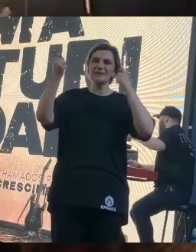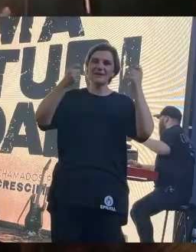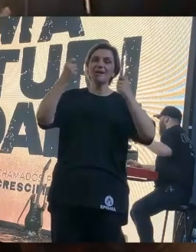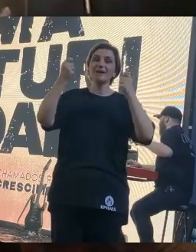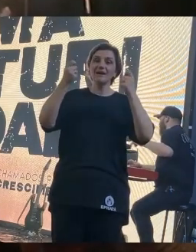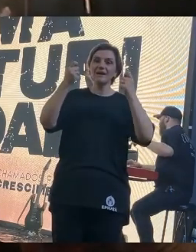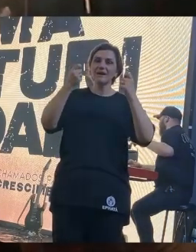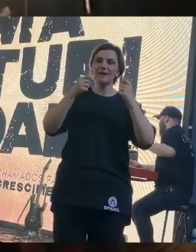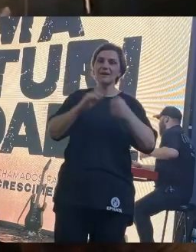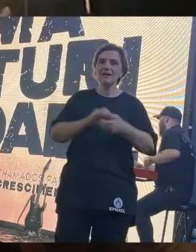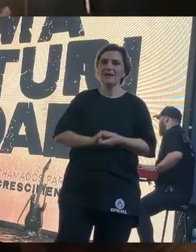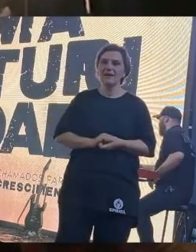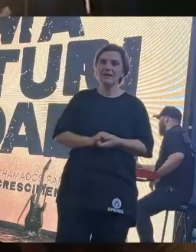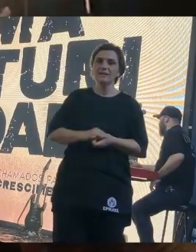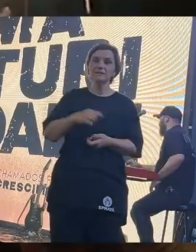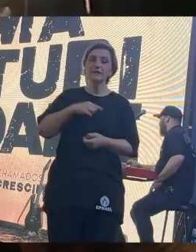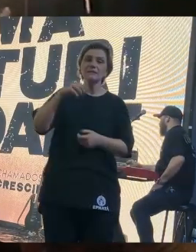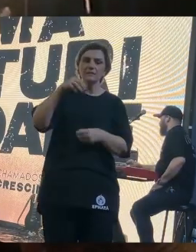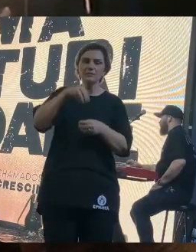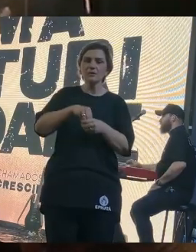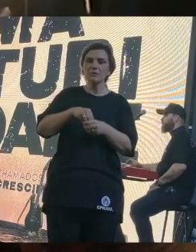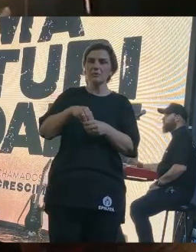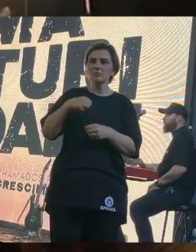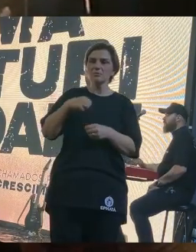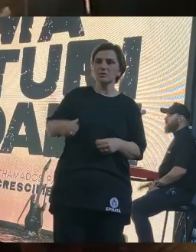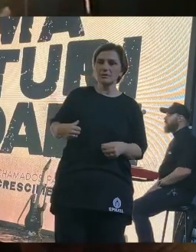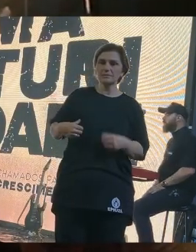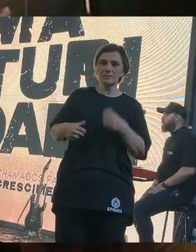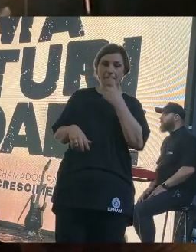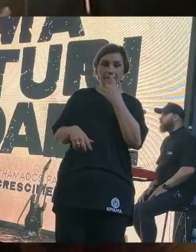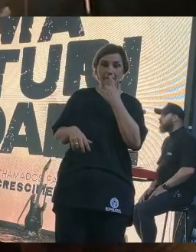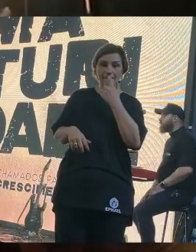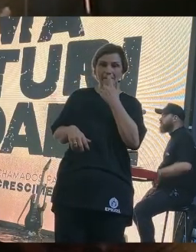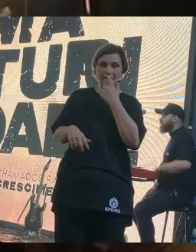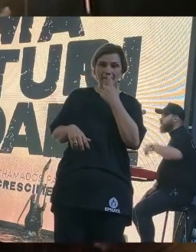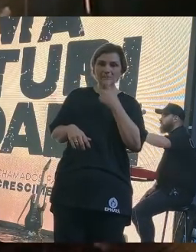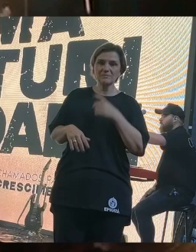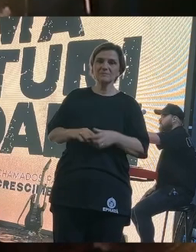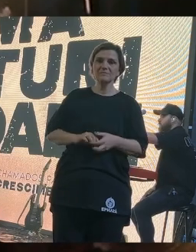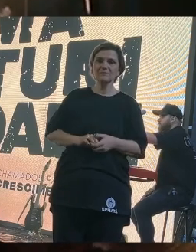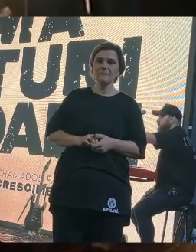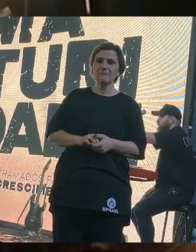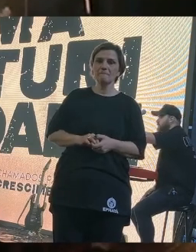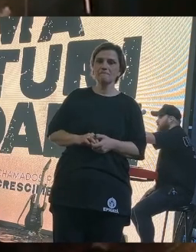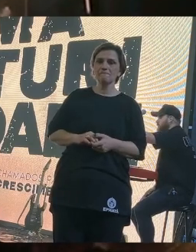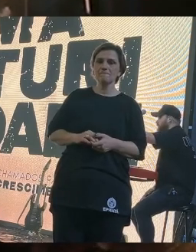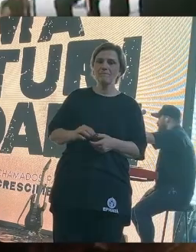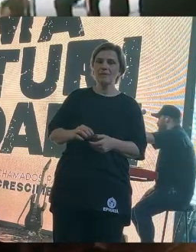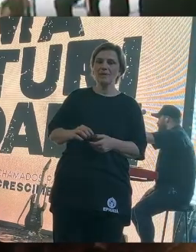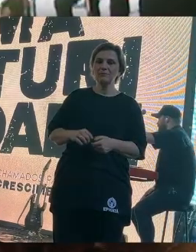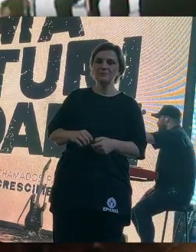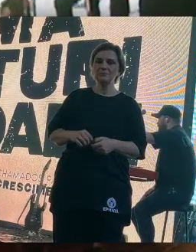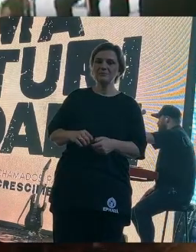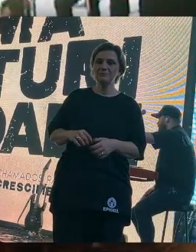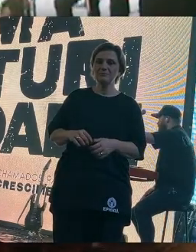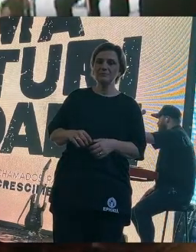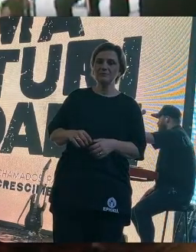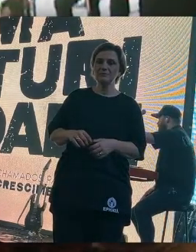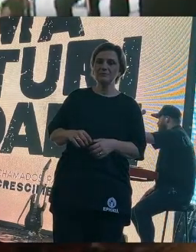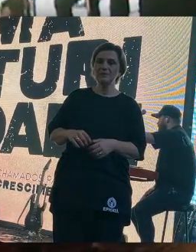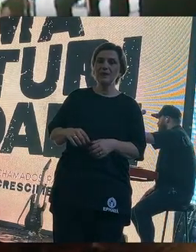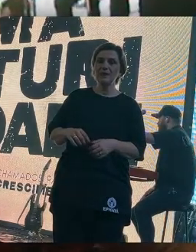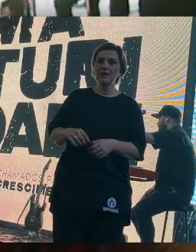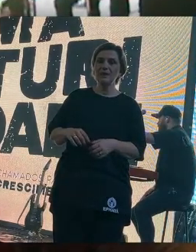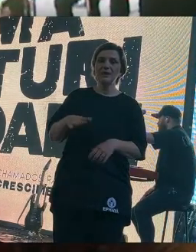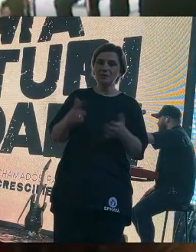Aleluia! Aleluia! Irmão, talvez você não saiba disso, mas esse livro que o Senhor nos deu,